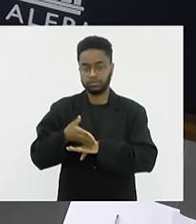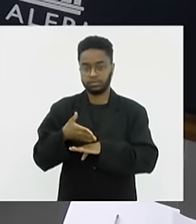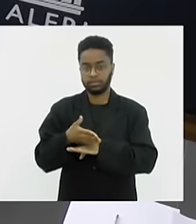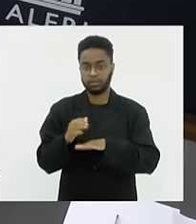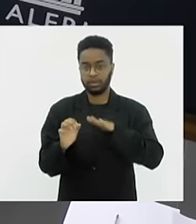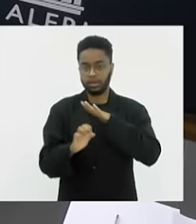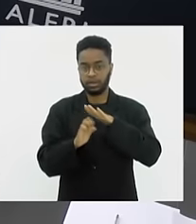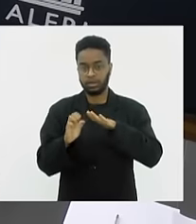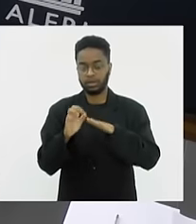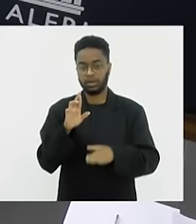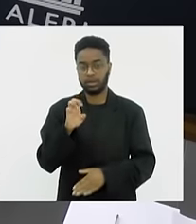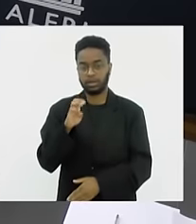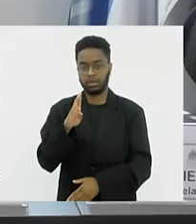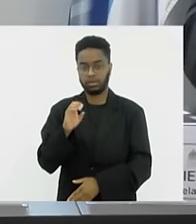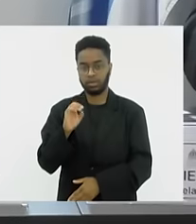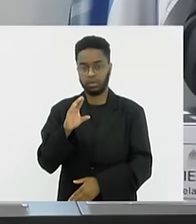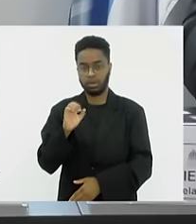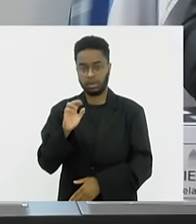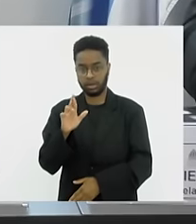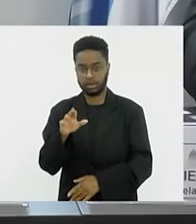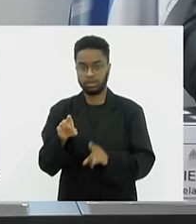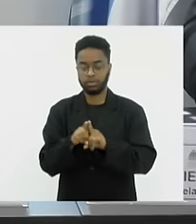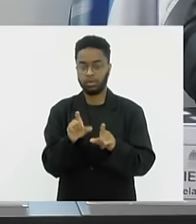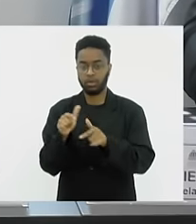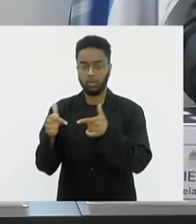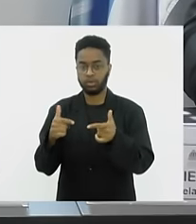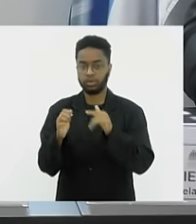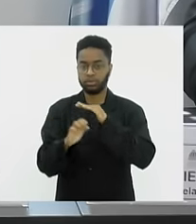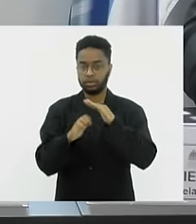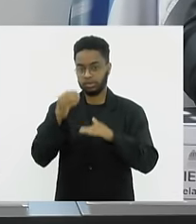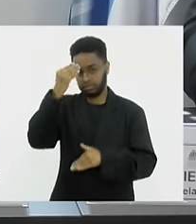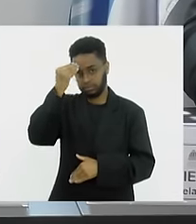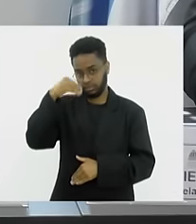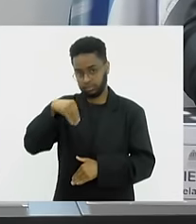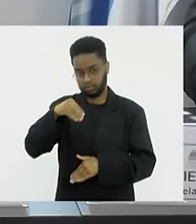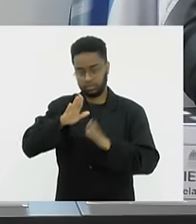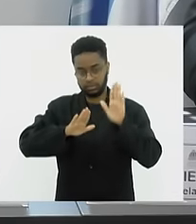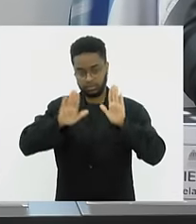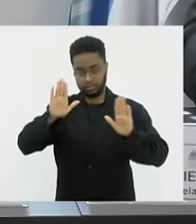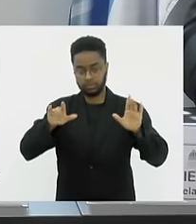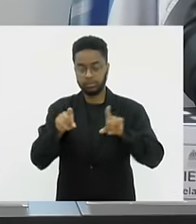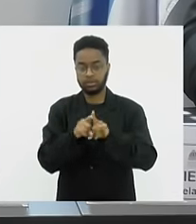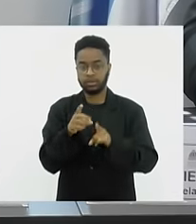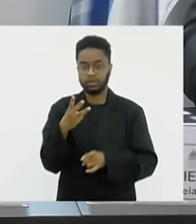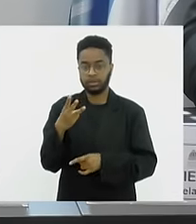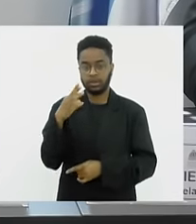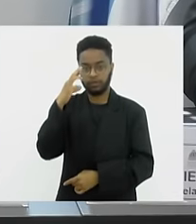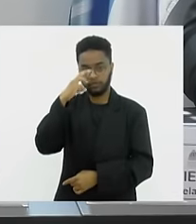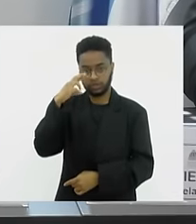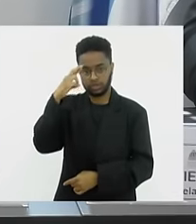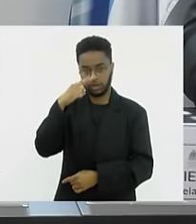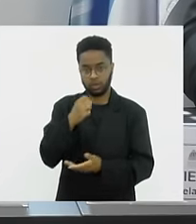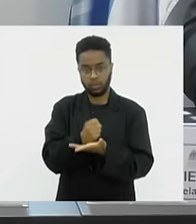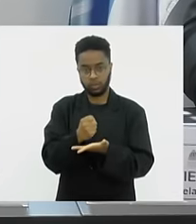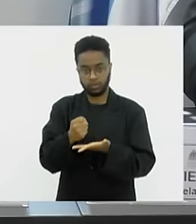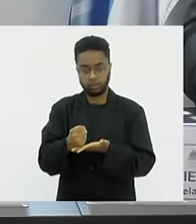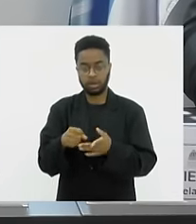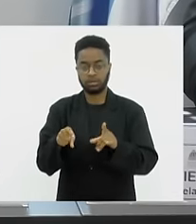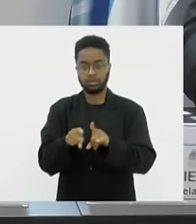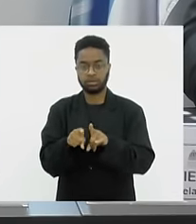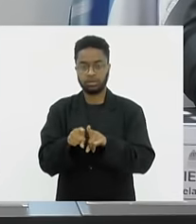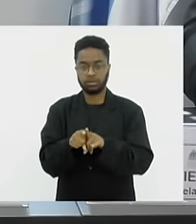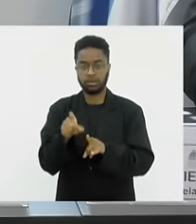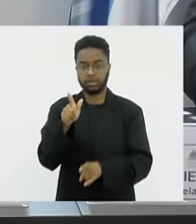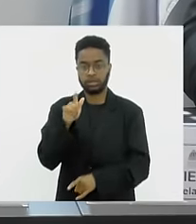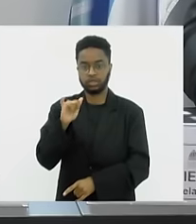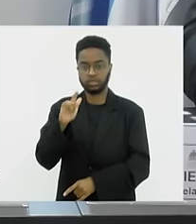empresa Rebocar, das empresas que desistiram do certame, dos três fiscais do contrato, bem como do senhor